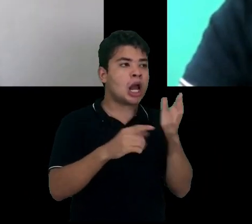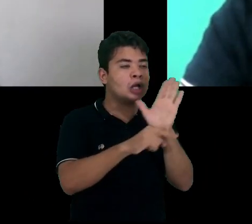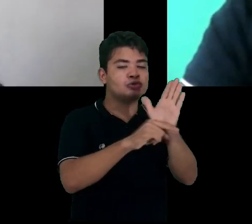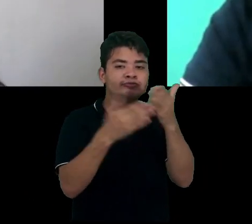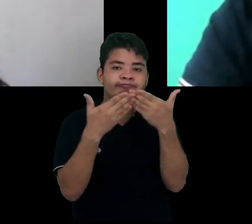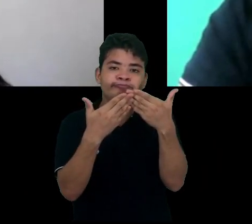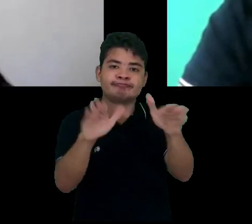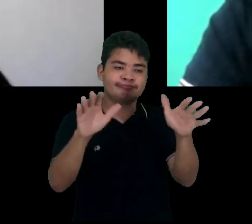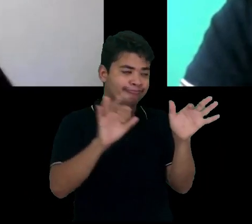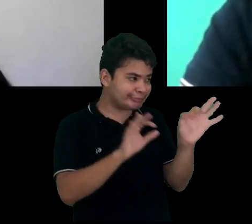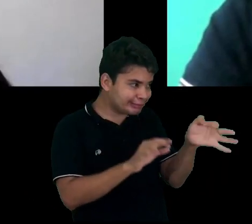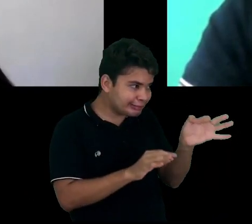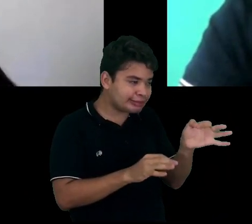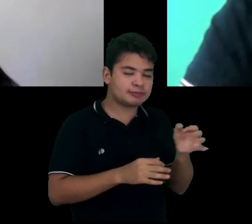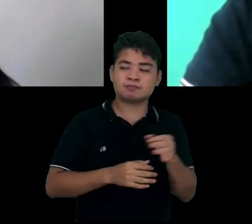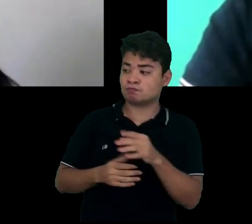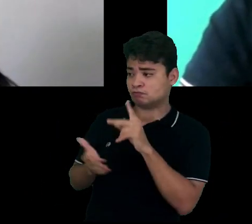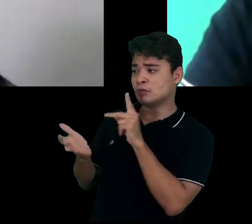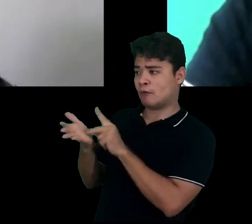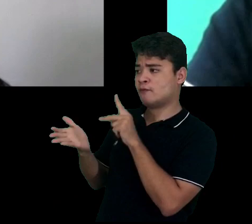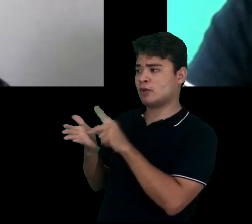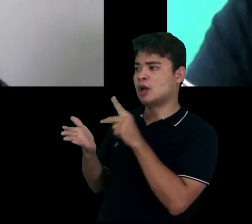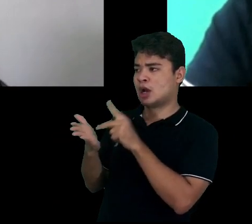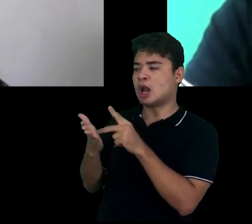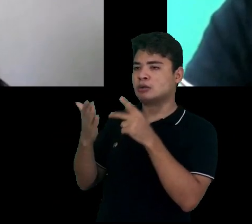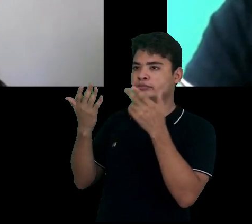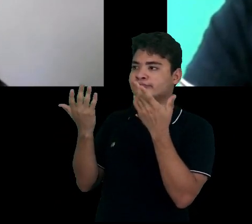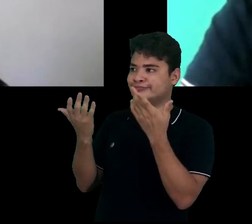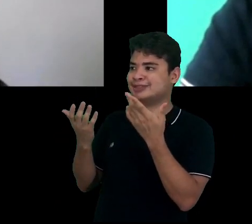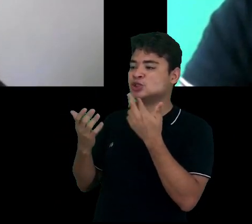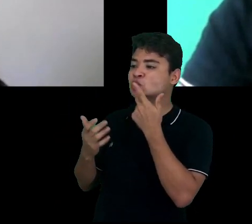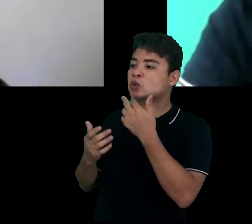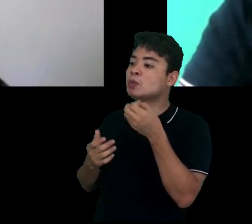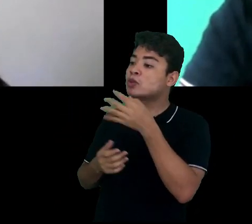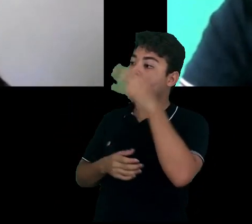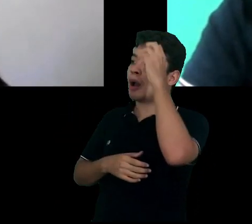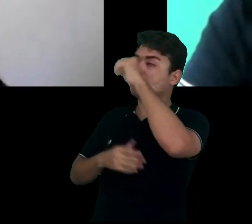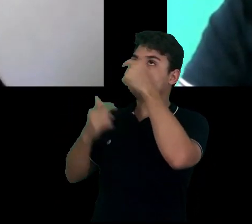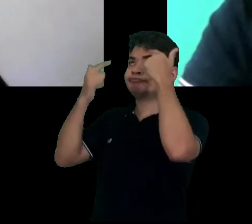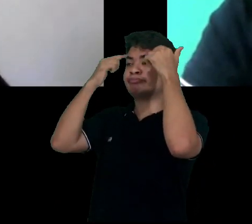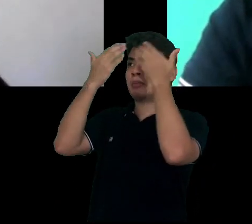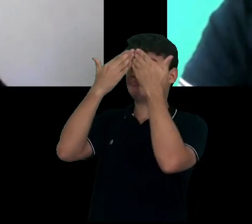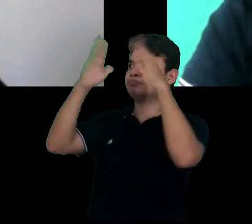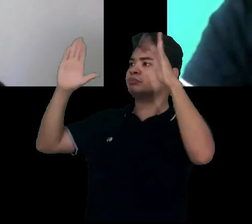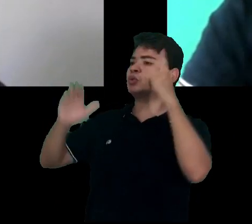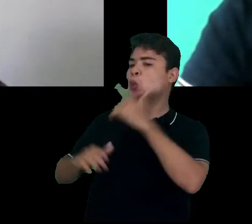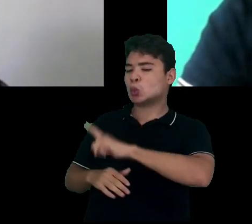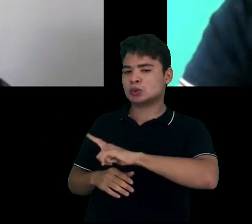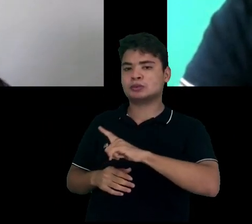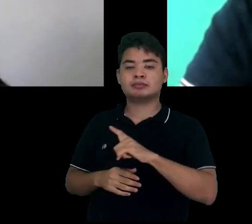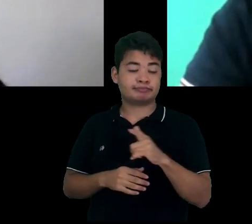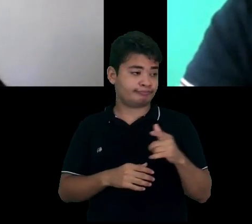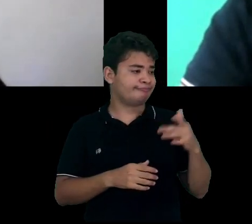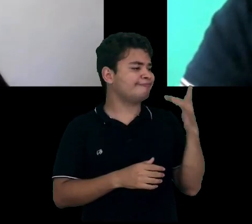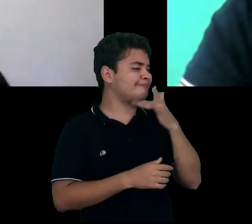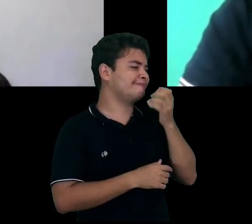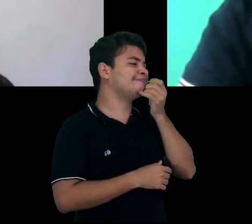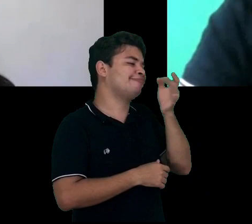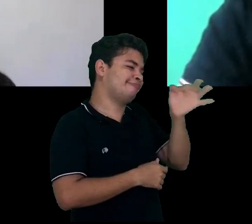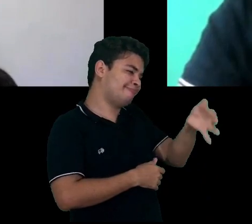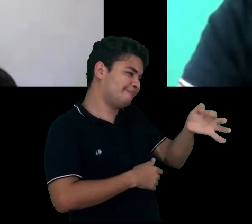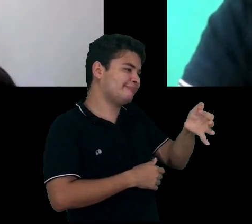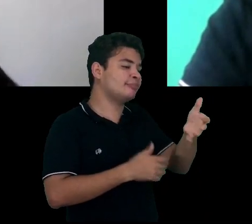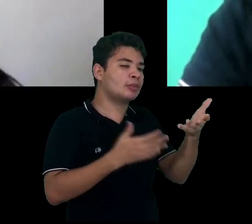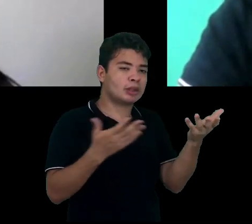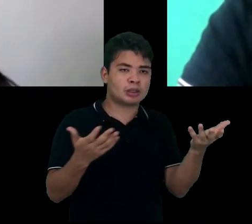não é mesmo, Diogo? É verdade, é muito bom aprender um outro idioma, abre nossa É mente. gostoso, é muito bom, maravilhoso. E